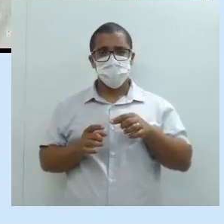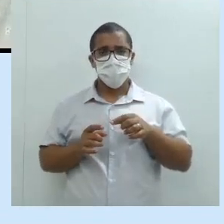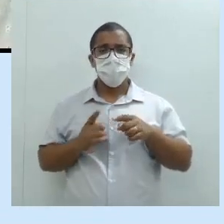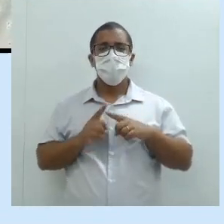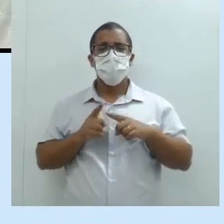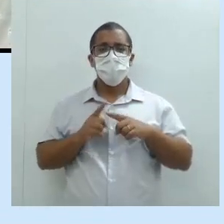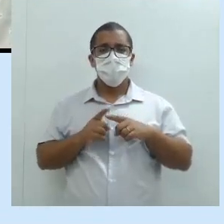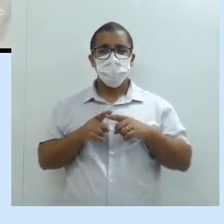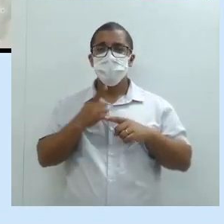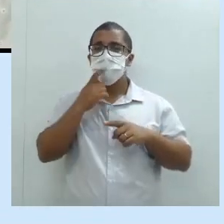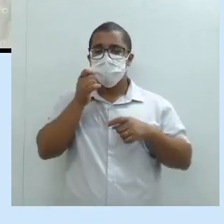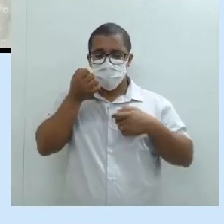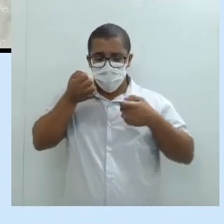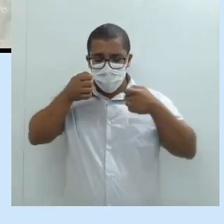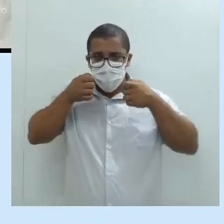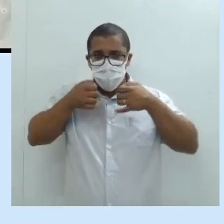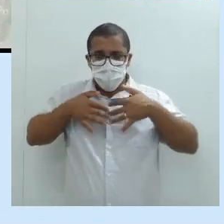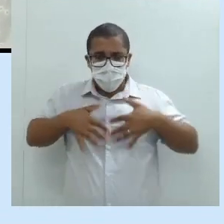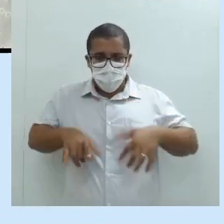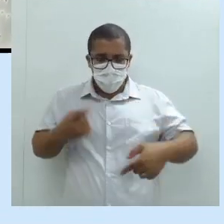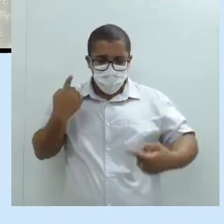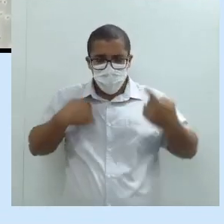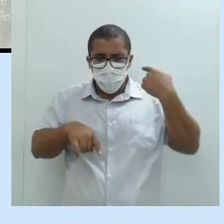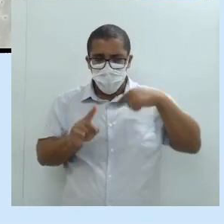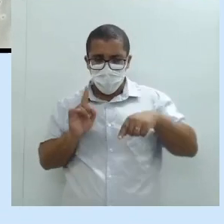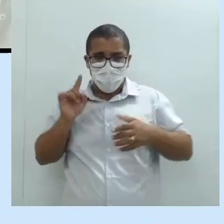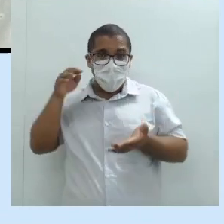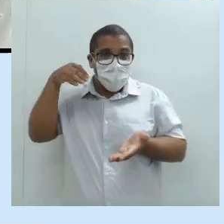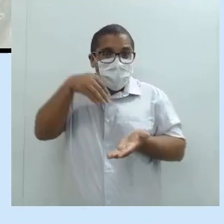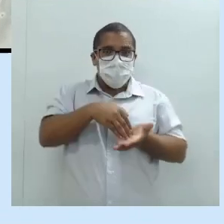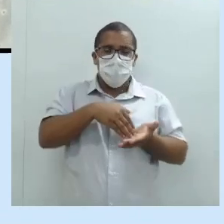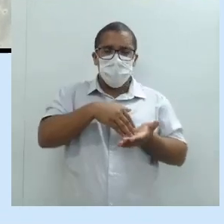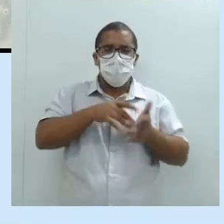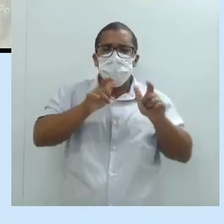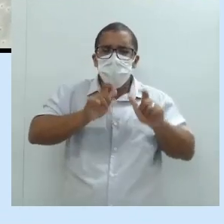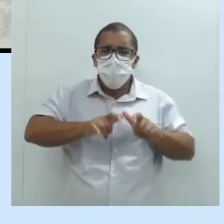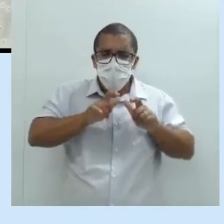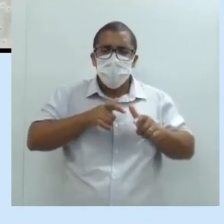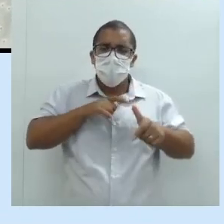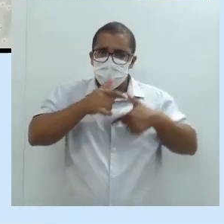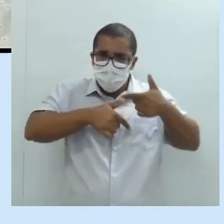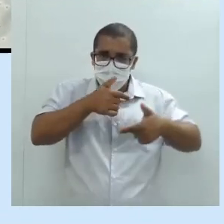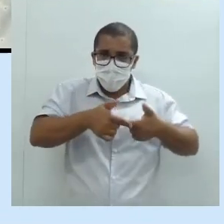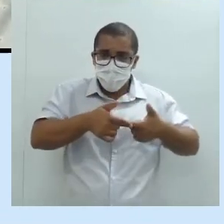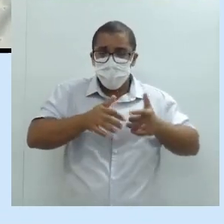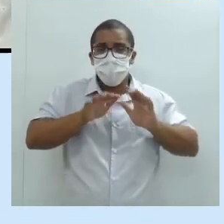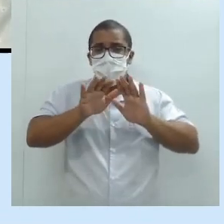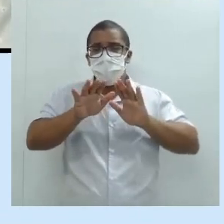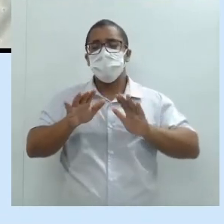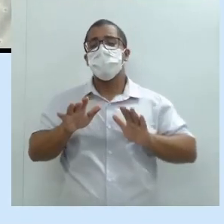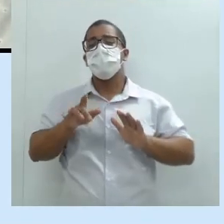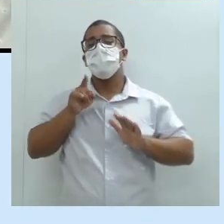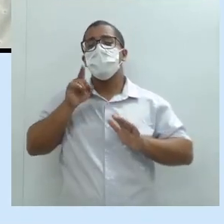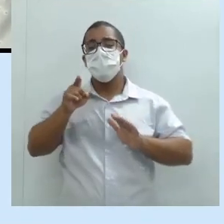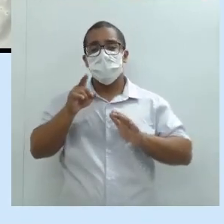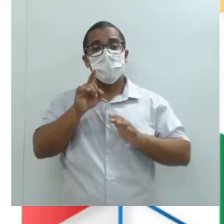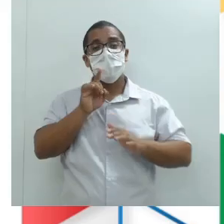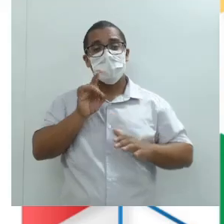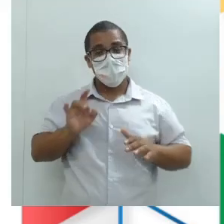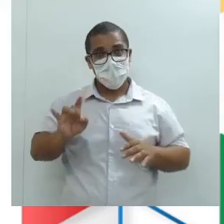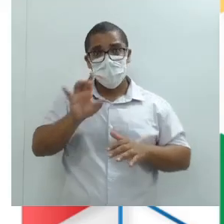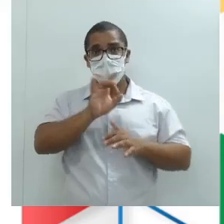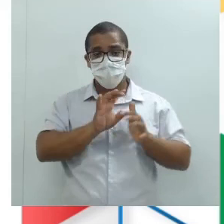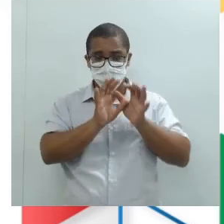circulam pelo sangue até o local onde vai exercer ali o seu papel. Cada hormônio ele se